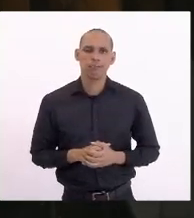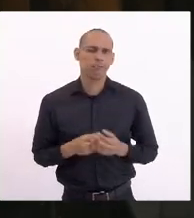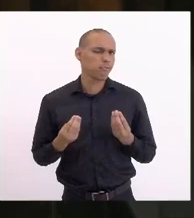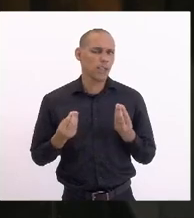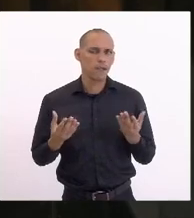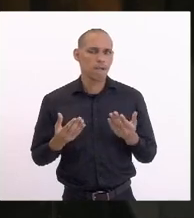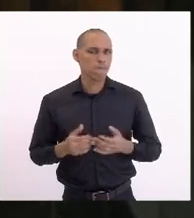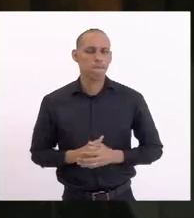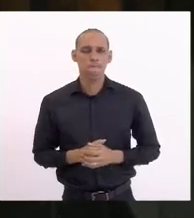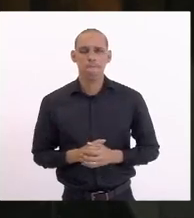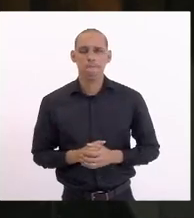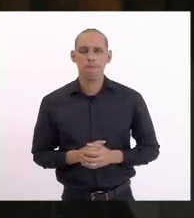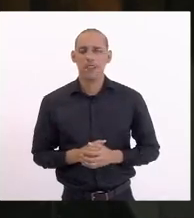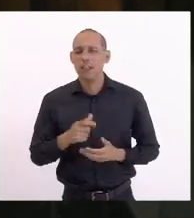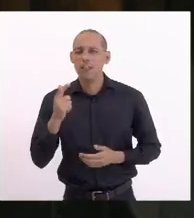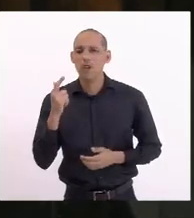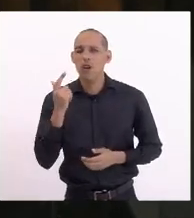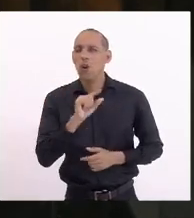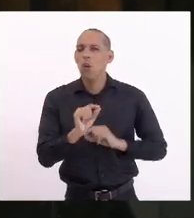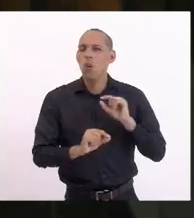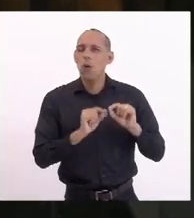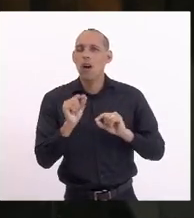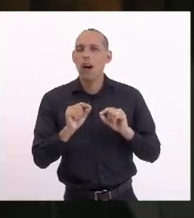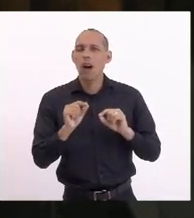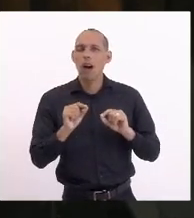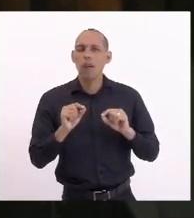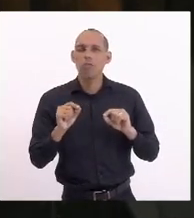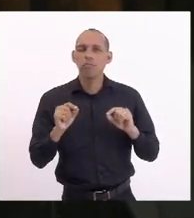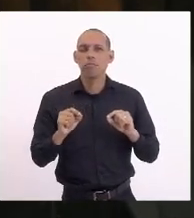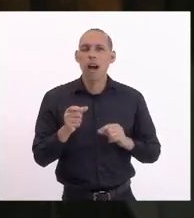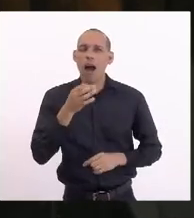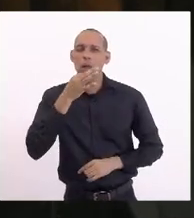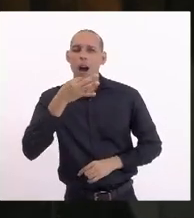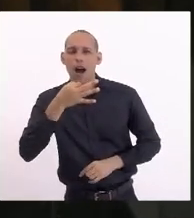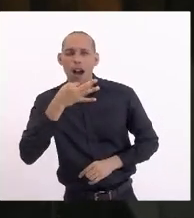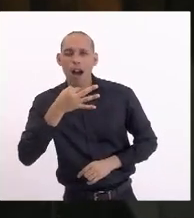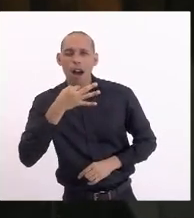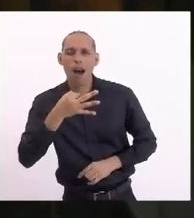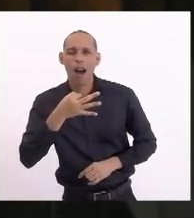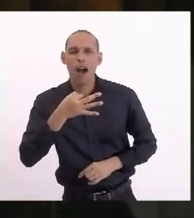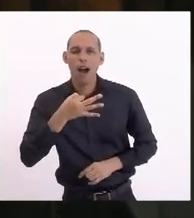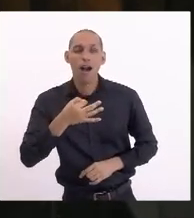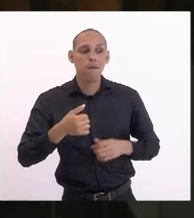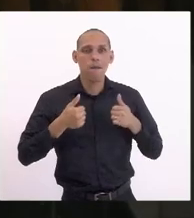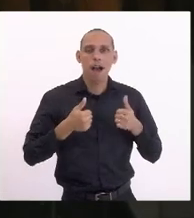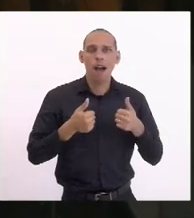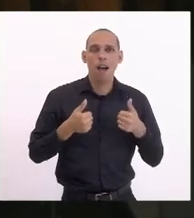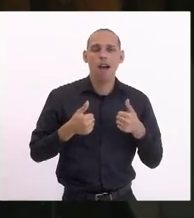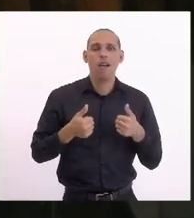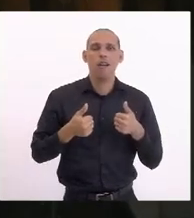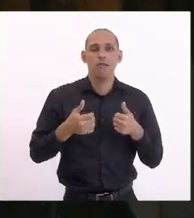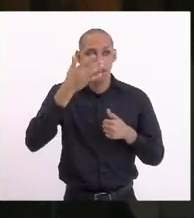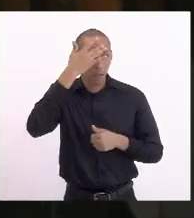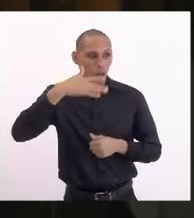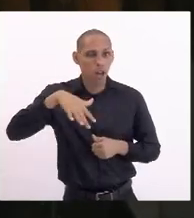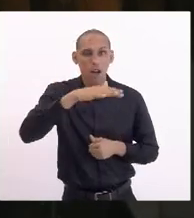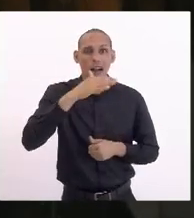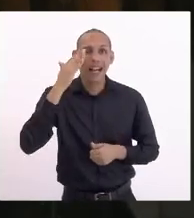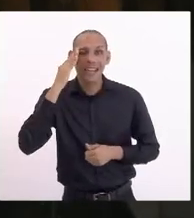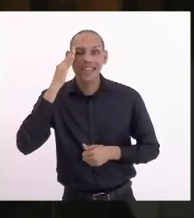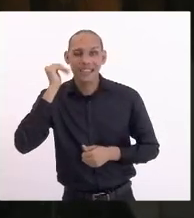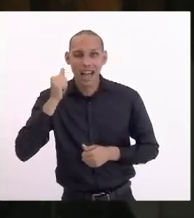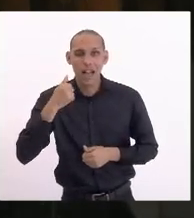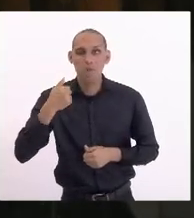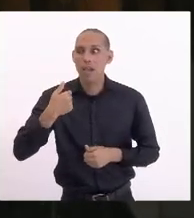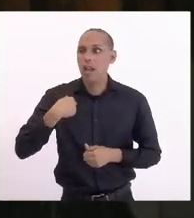possa ter os sistemas de alarme funcionando, que as pessoas tenham treinamento para saber se deslocar